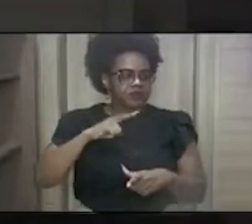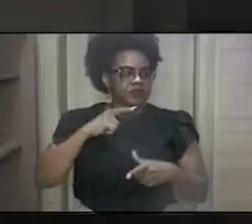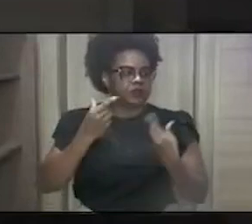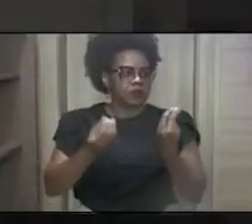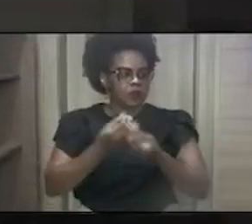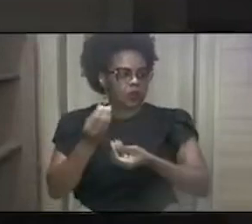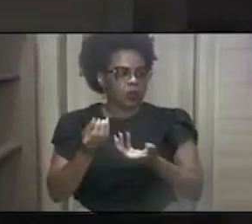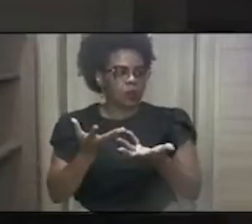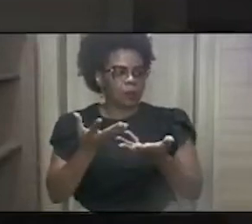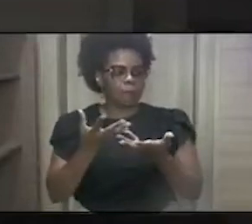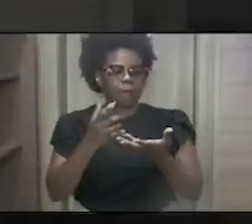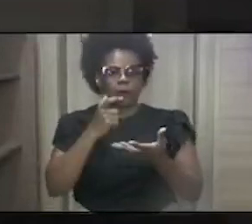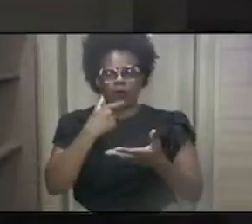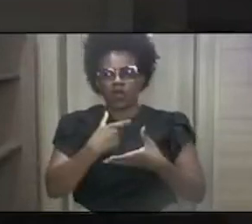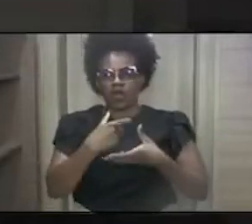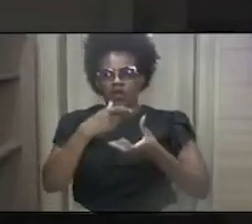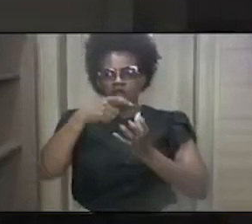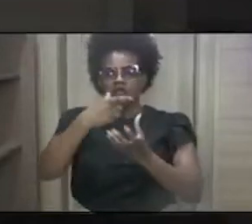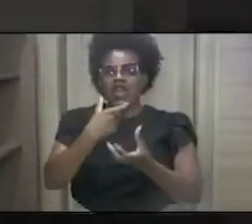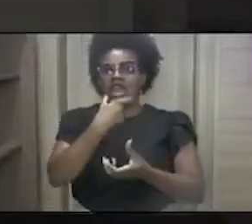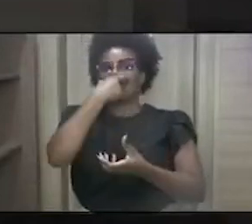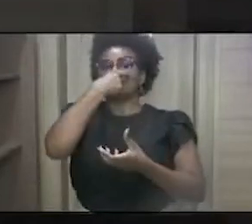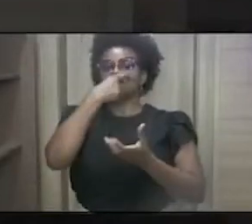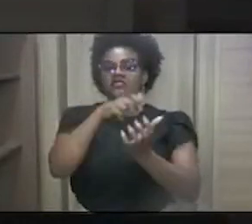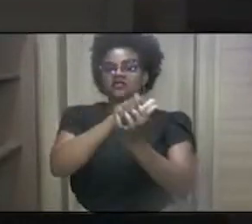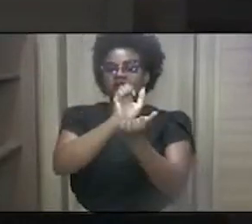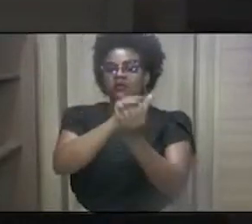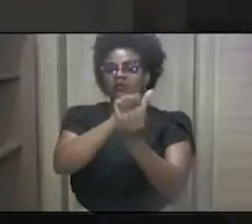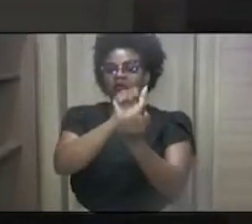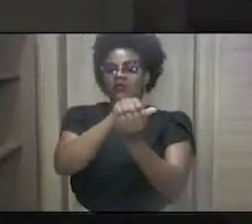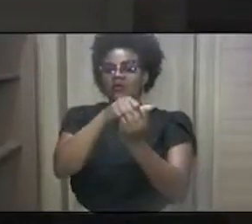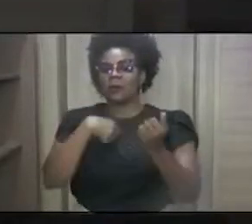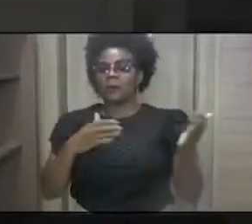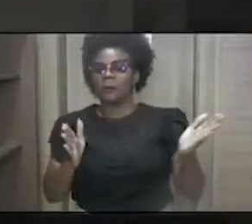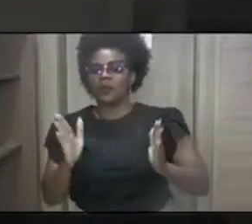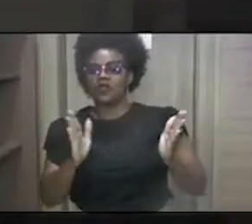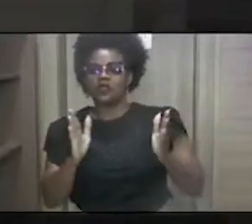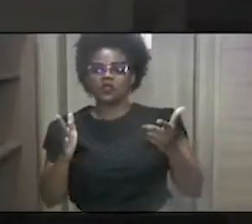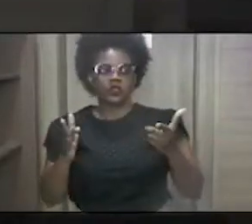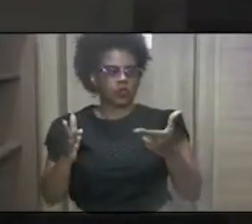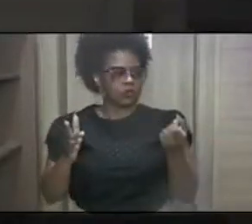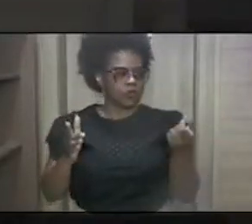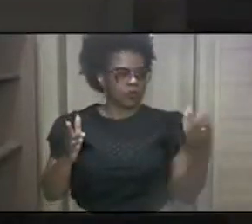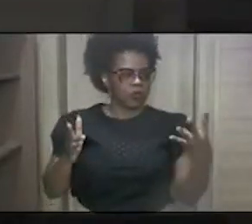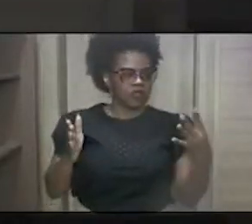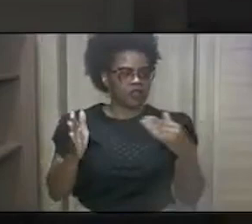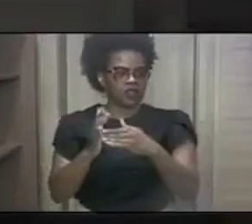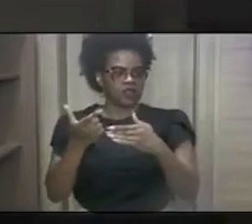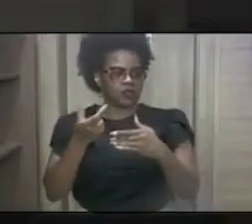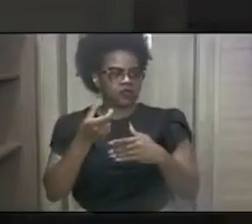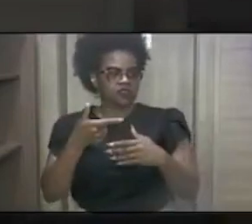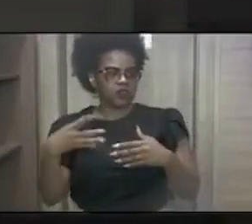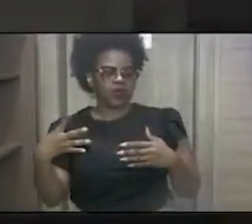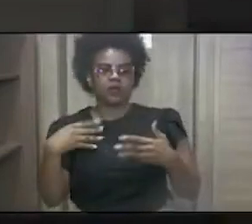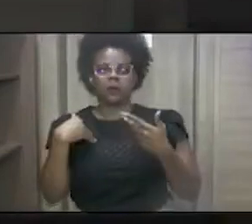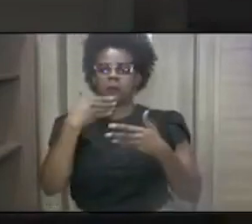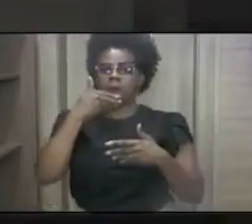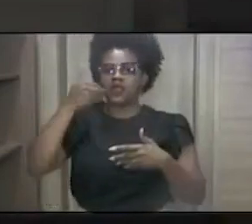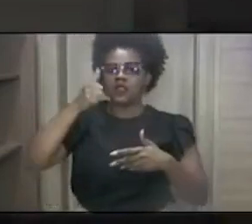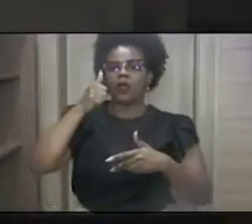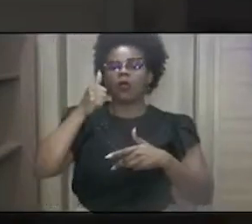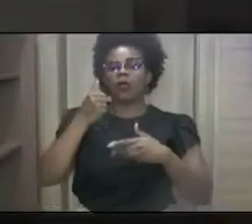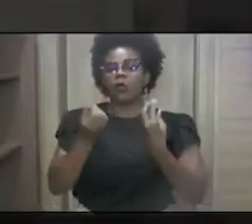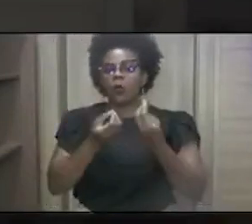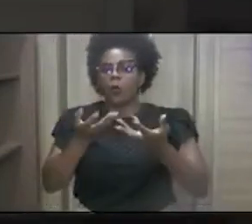Dentária, no período de 2004 a 2024. Recomendações para a melhoria da oferta e qualidade